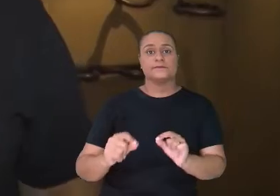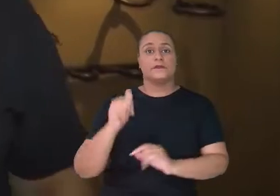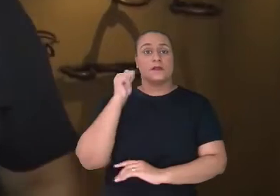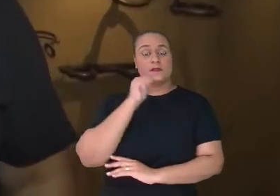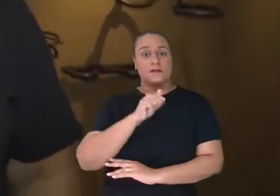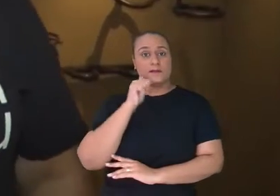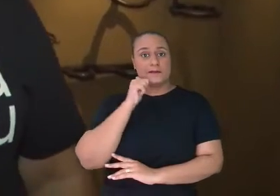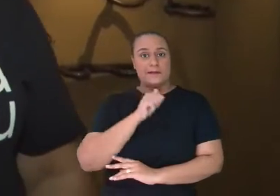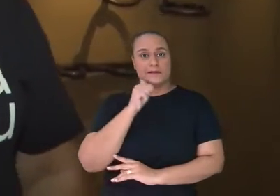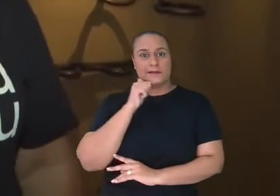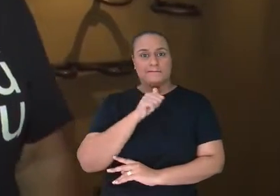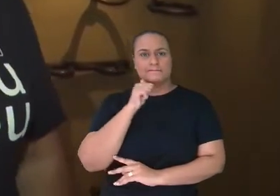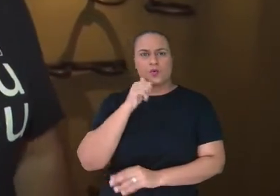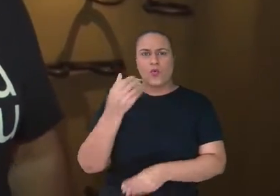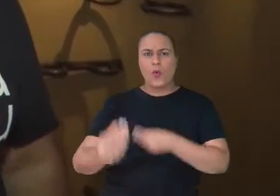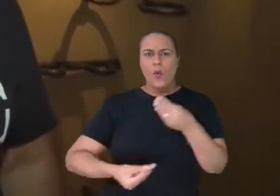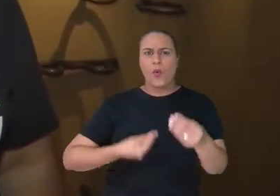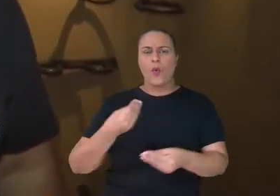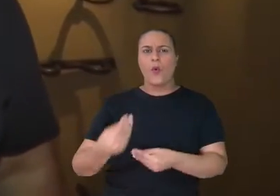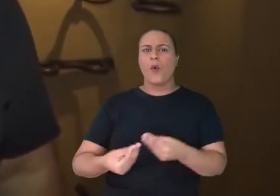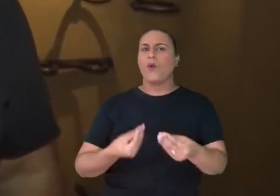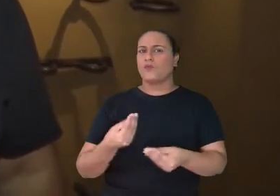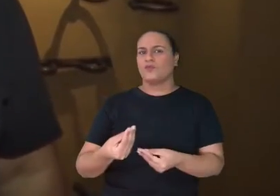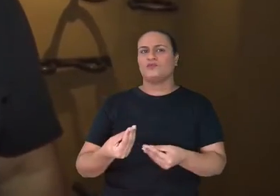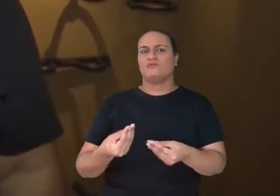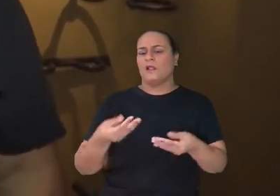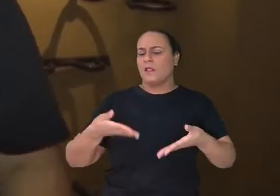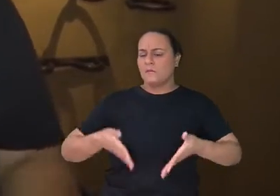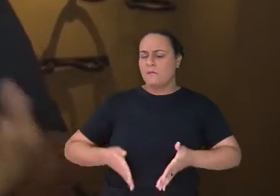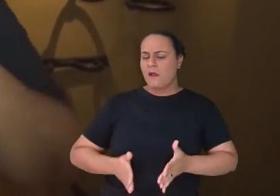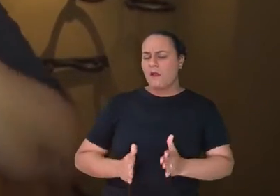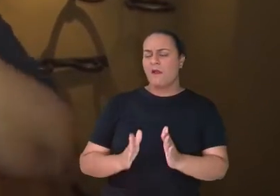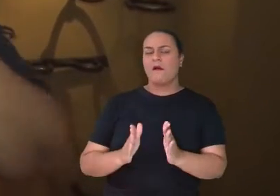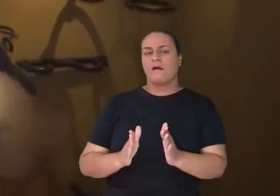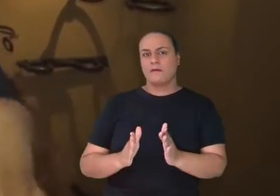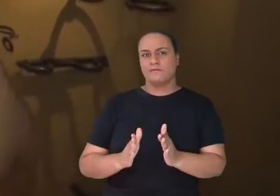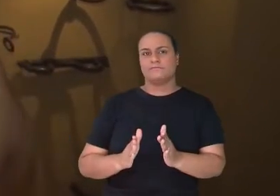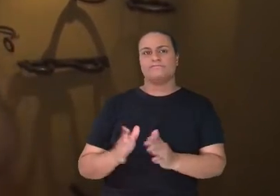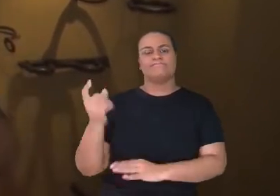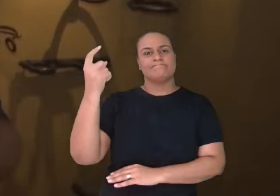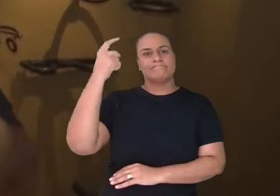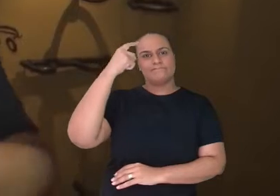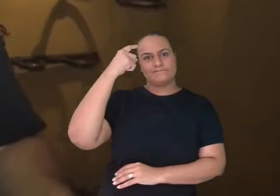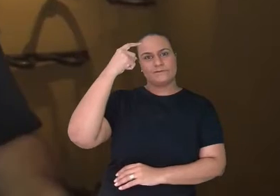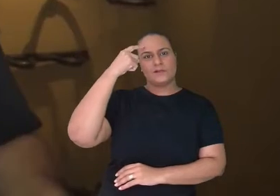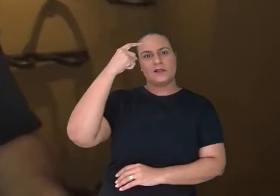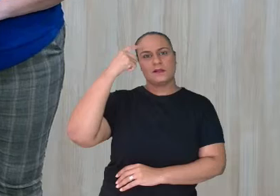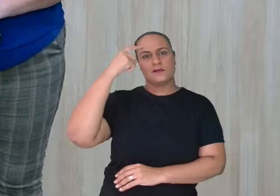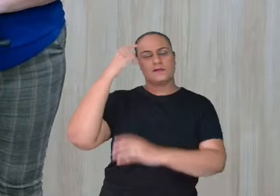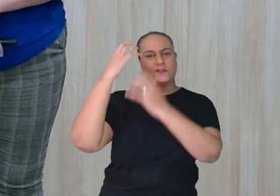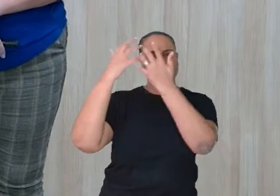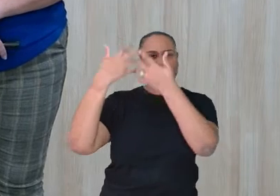mulheres, de como se dá essa maternidade. Então a gente começa a pensar um pouco sobre isso.